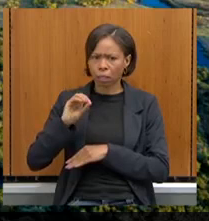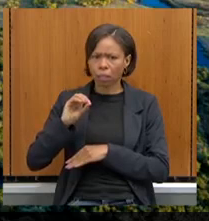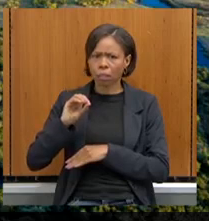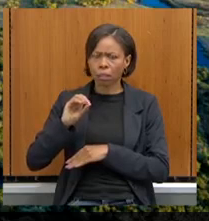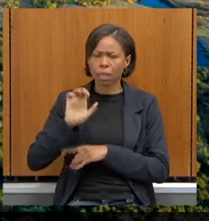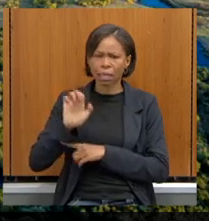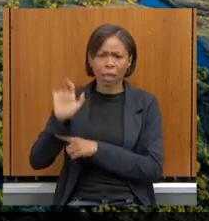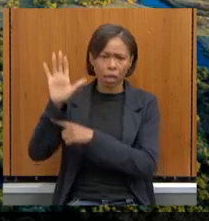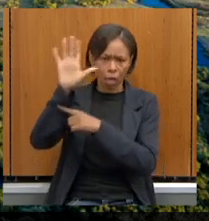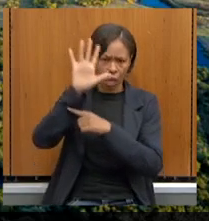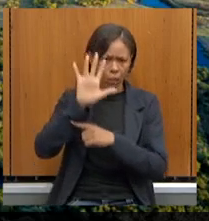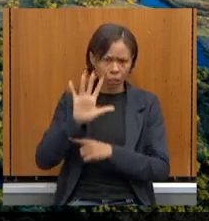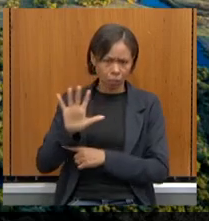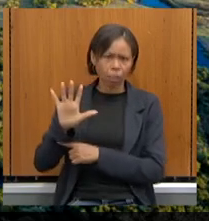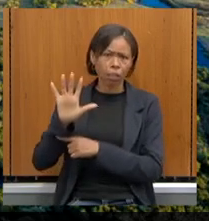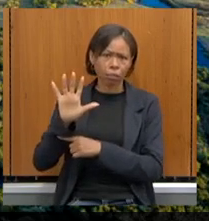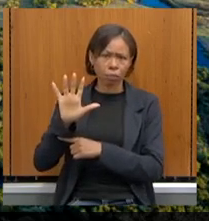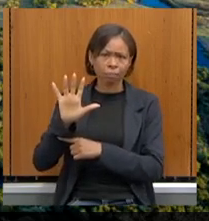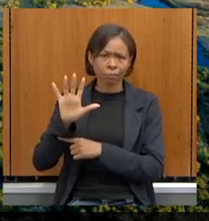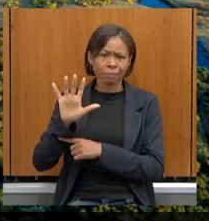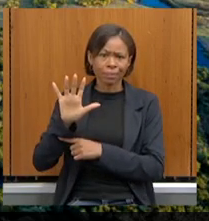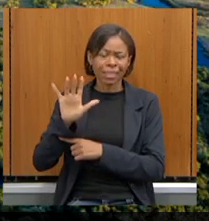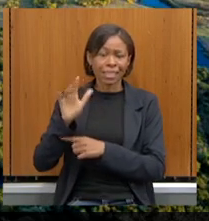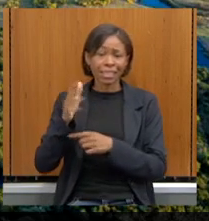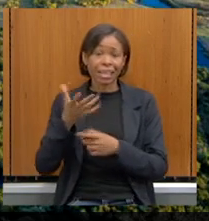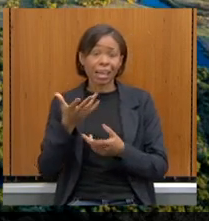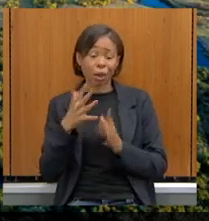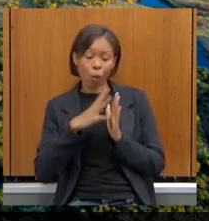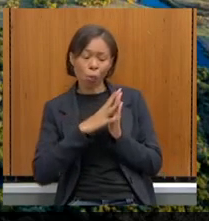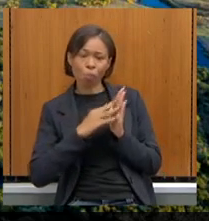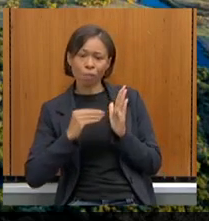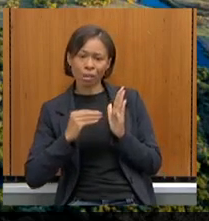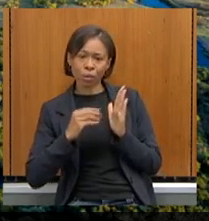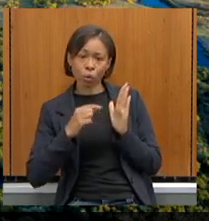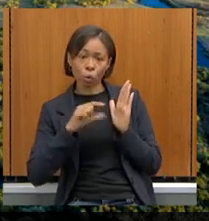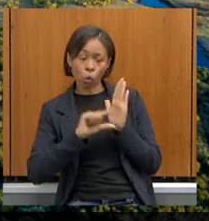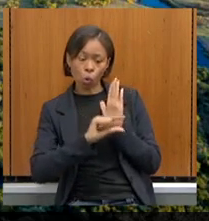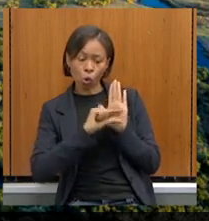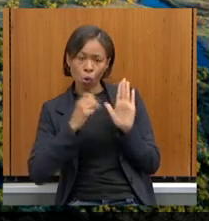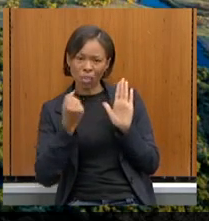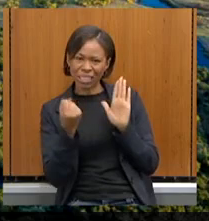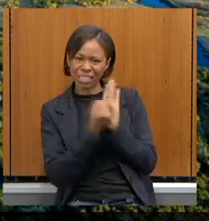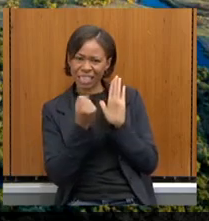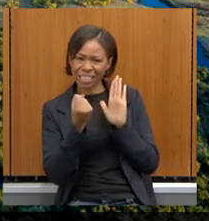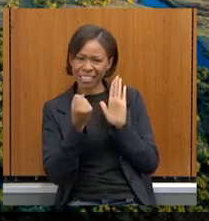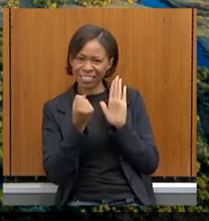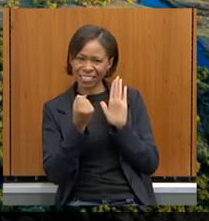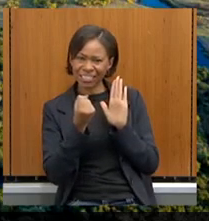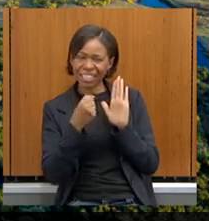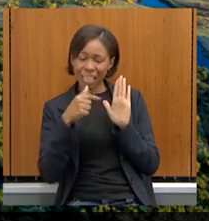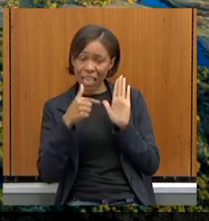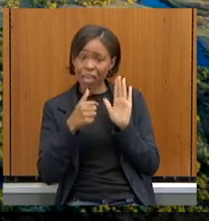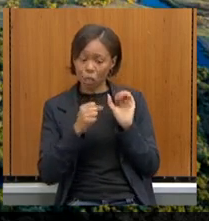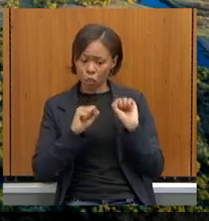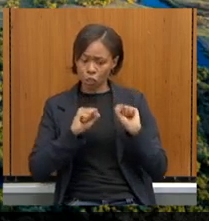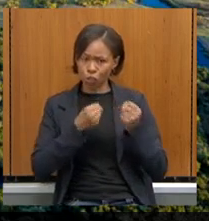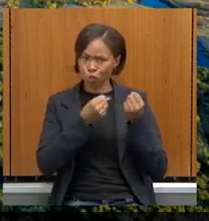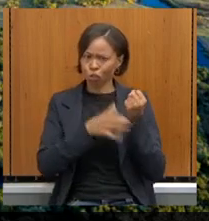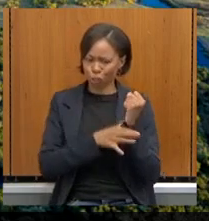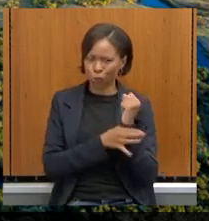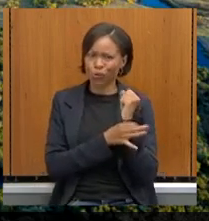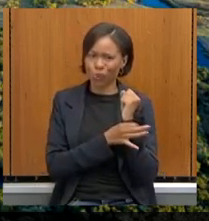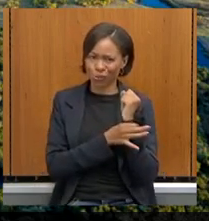se inspiraram no selo seguro e estão implantando também o Rio de Janeiro. Isso nos dá muita